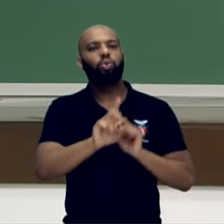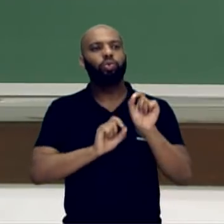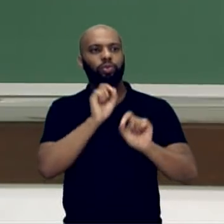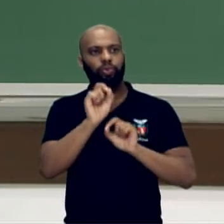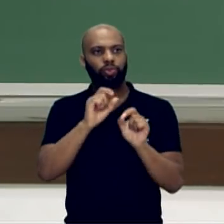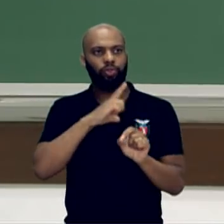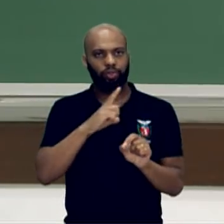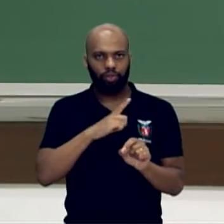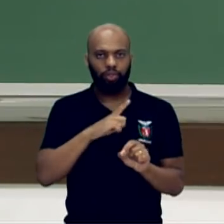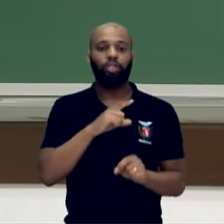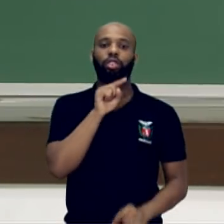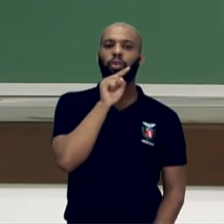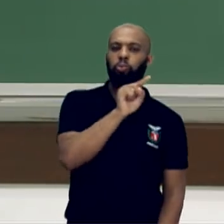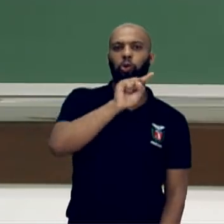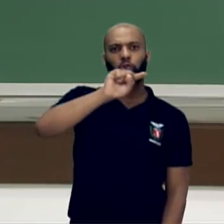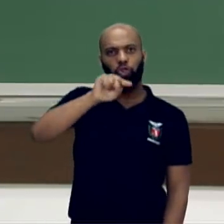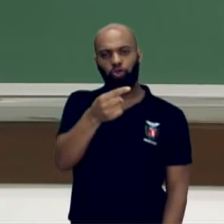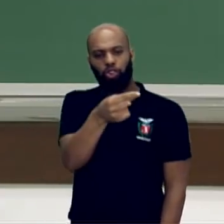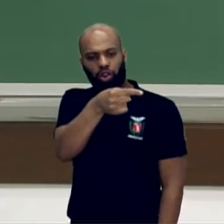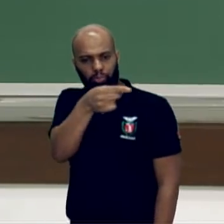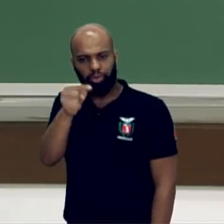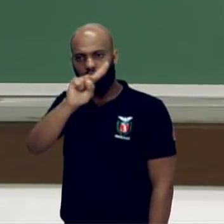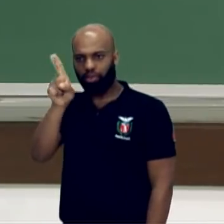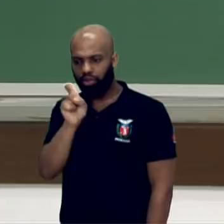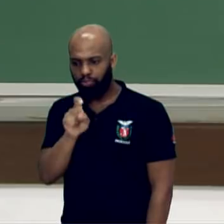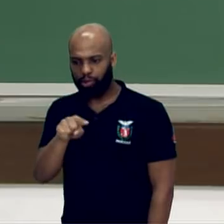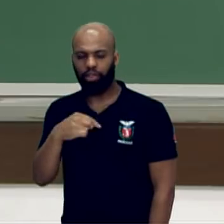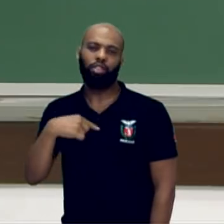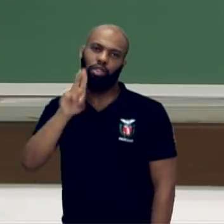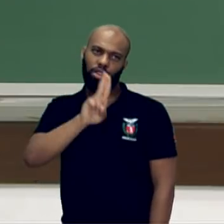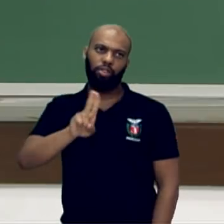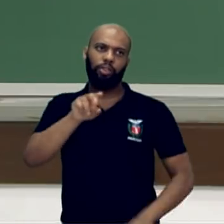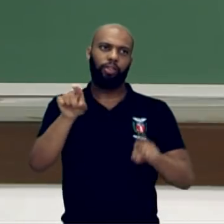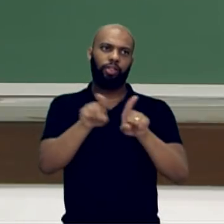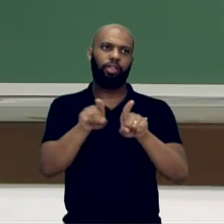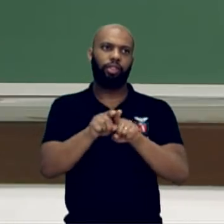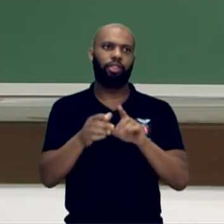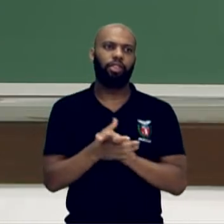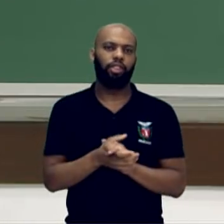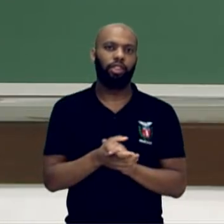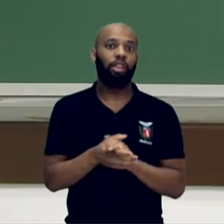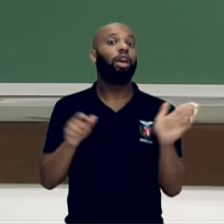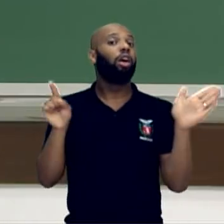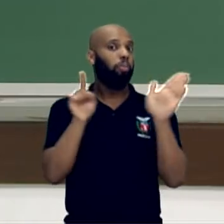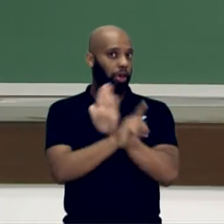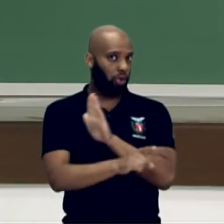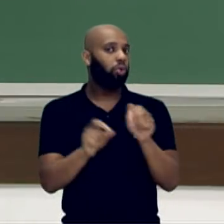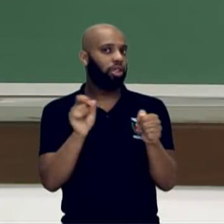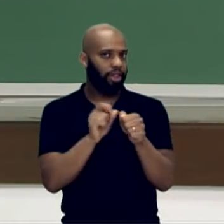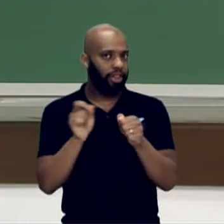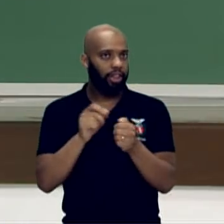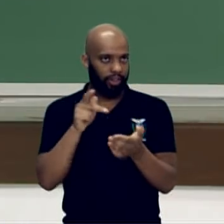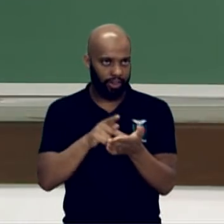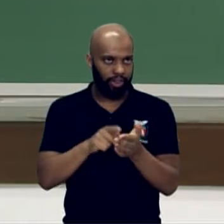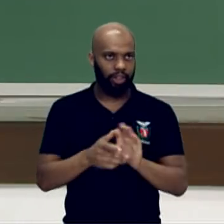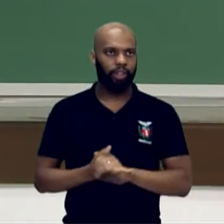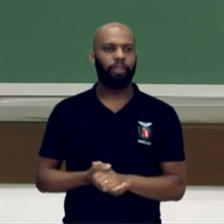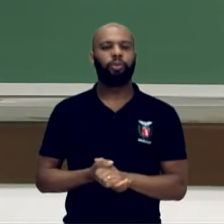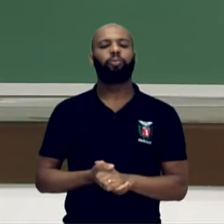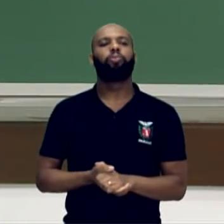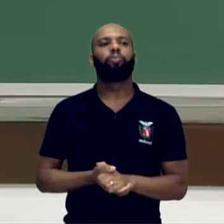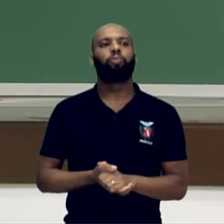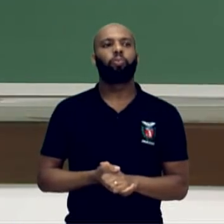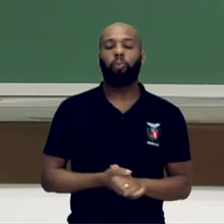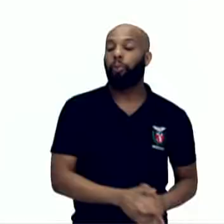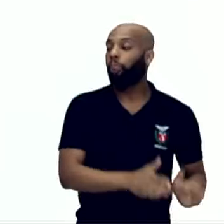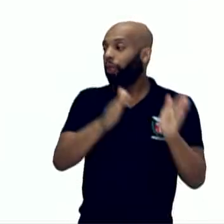os sinais de pontuação, tudo bem? Ele está fazendo uma pergunta, não é mesmo?